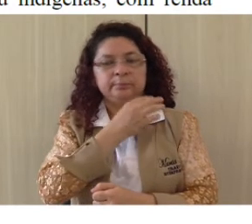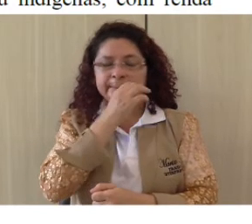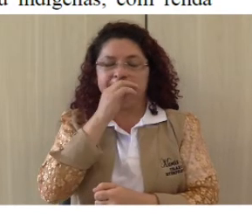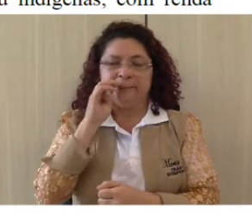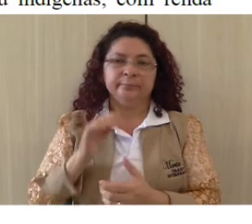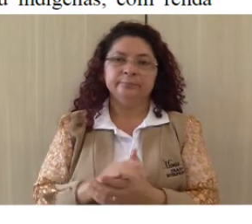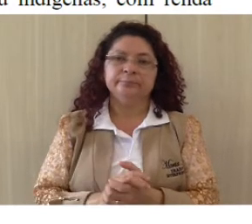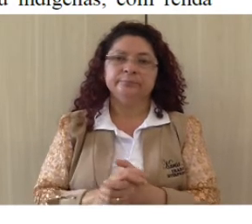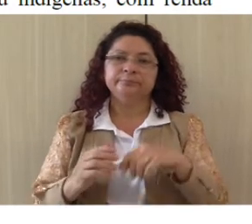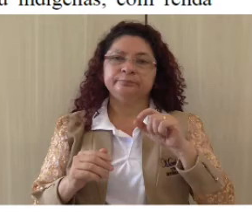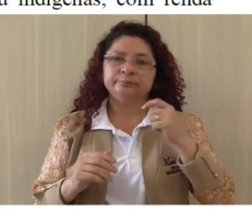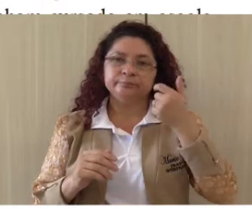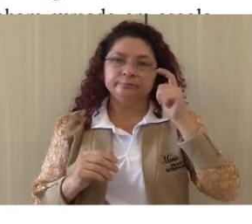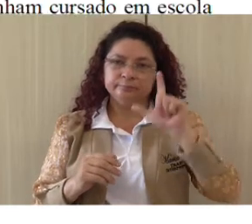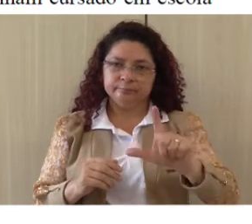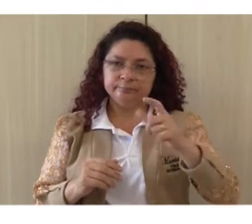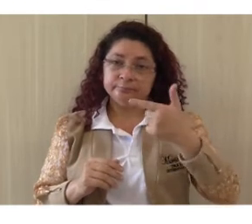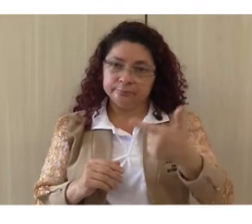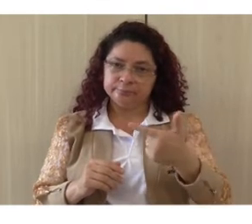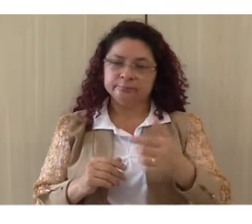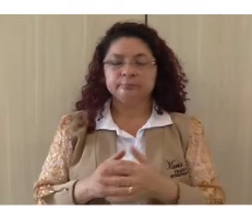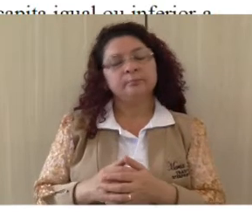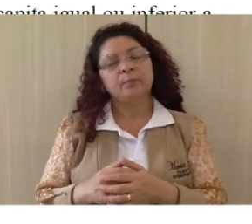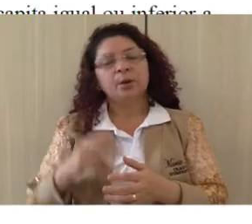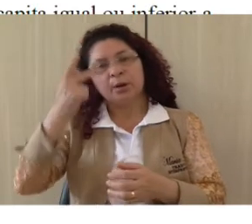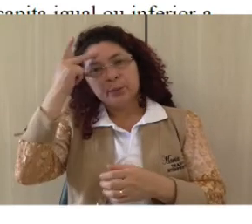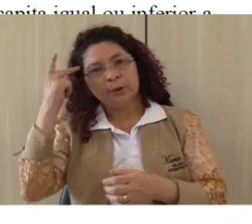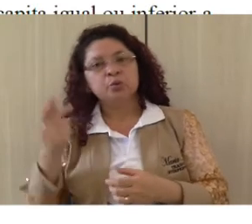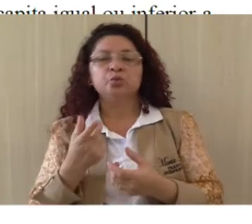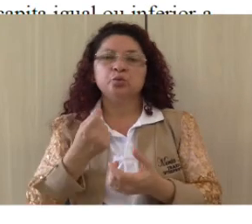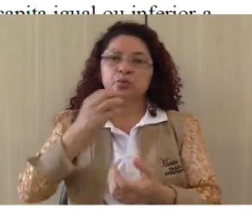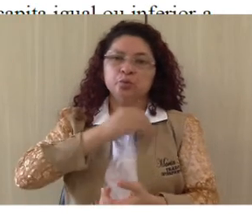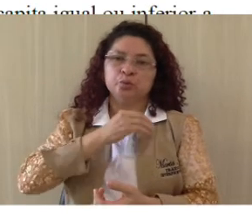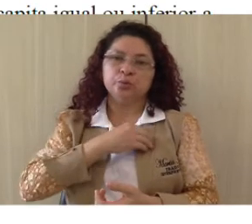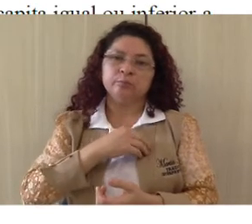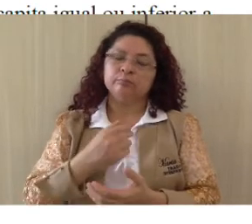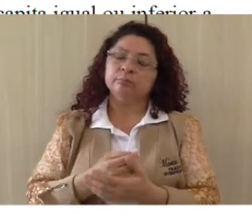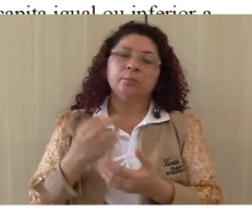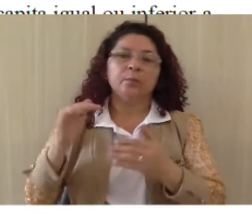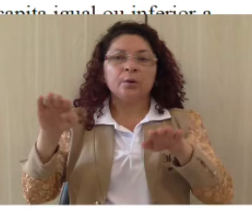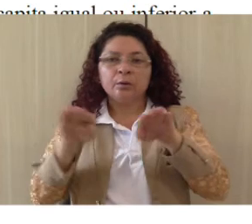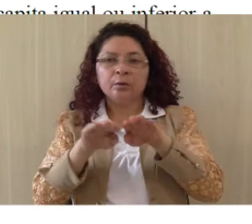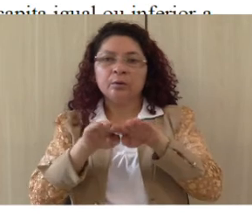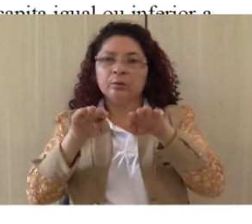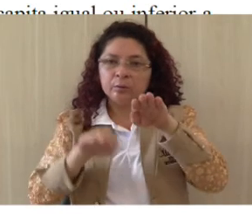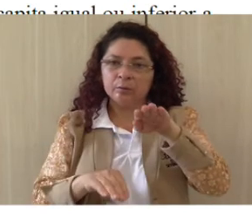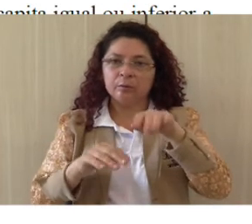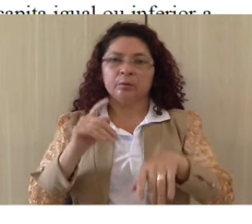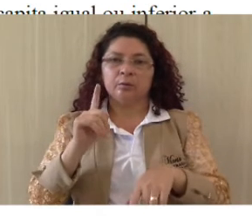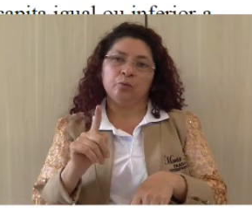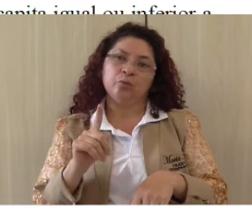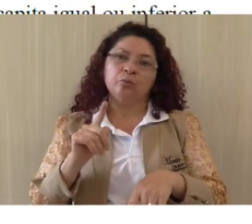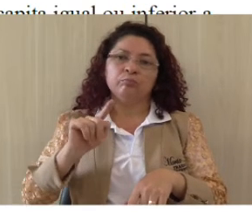equivalente. L2. Candidatos com renda familiar bruta per capita igual ou inferior a um